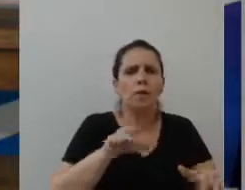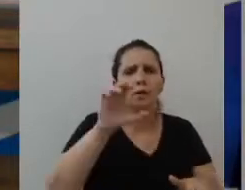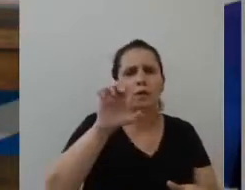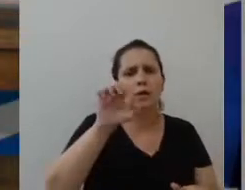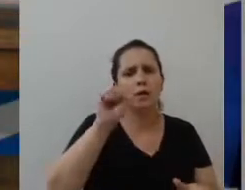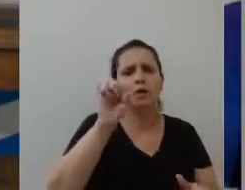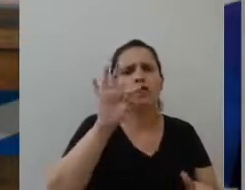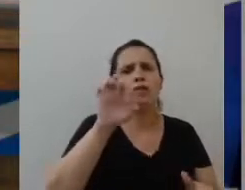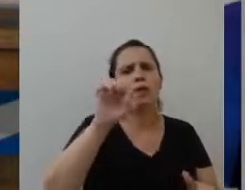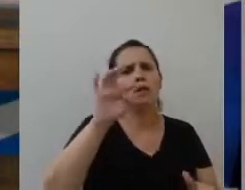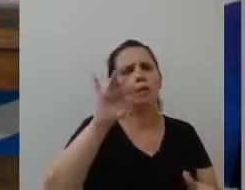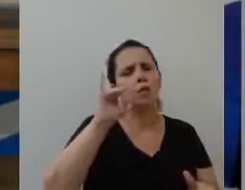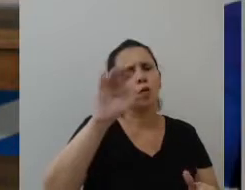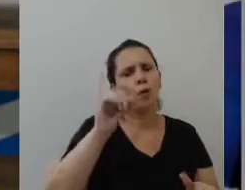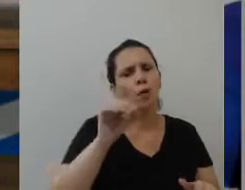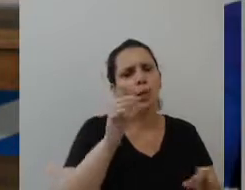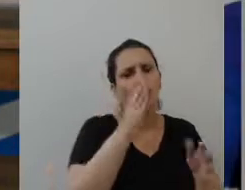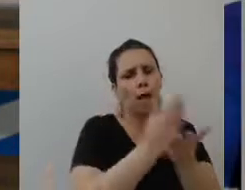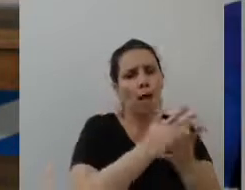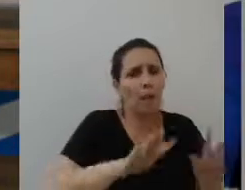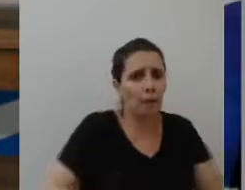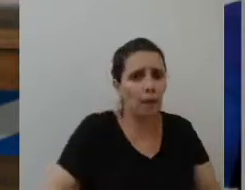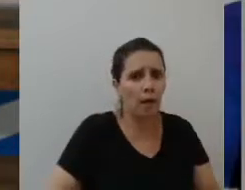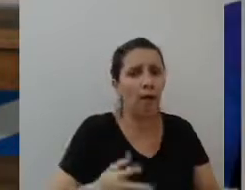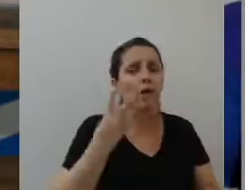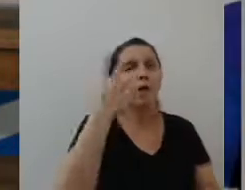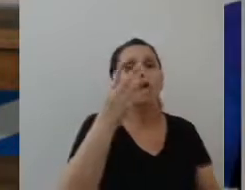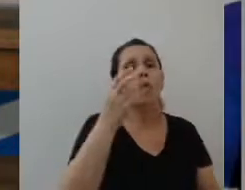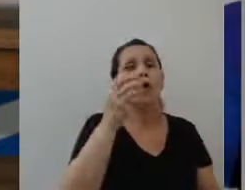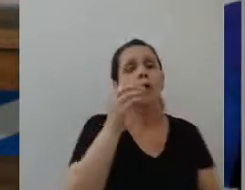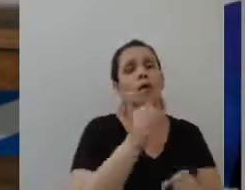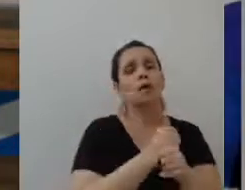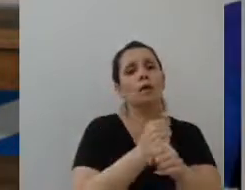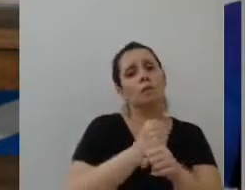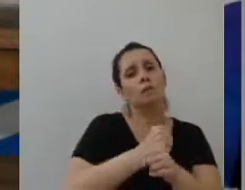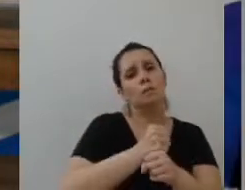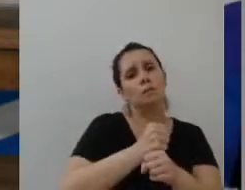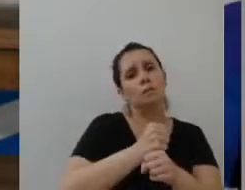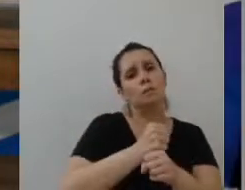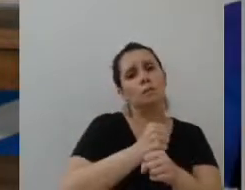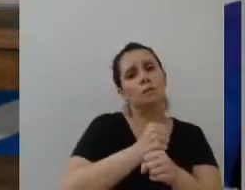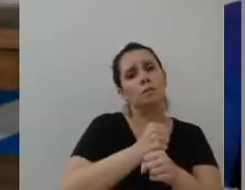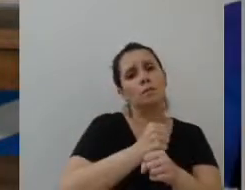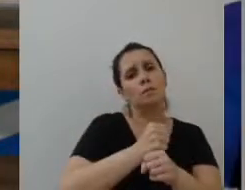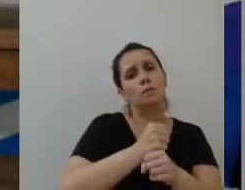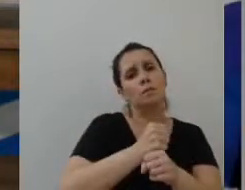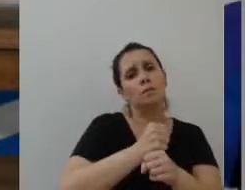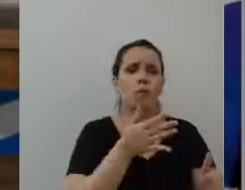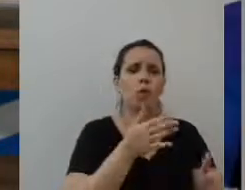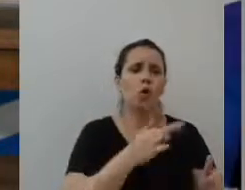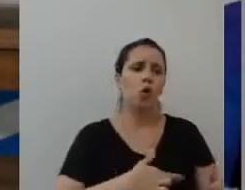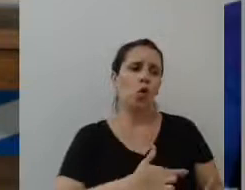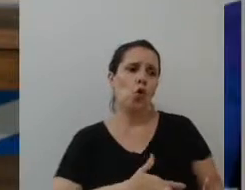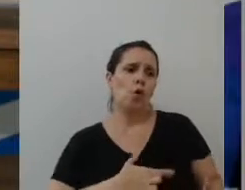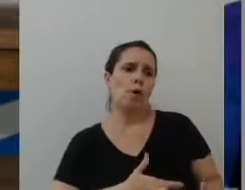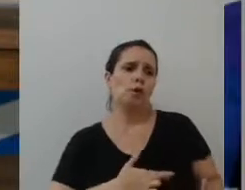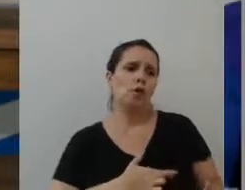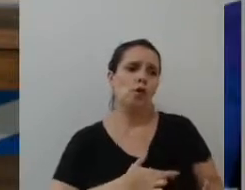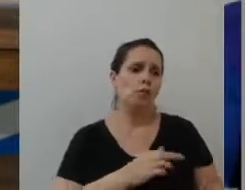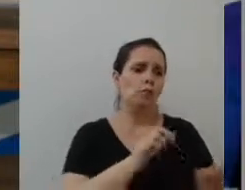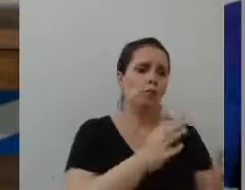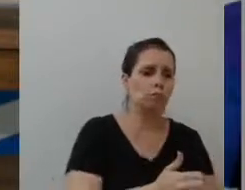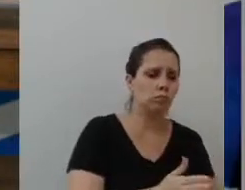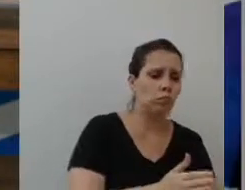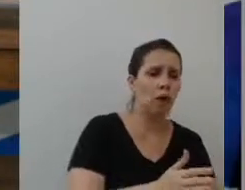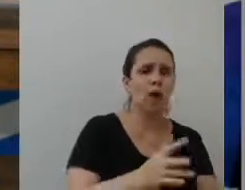existir, pelo menos 40 anos de transição de um para outro. Tipo assim, do romantismo para o realismo. Porque